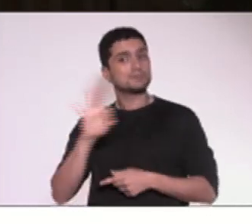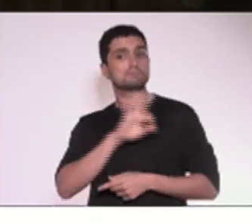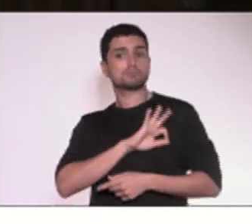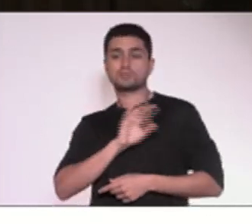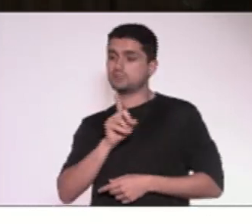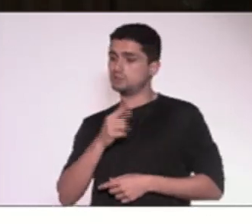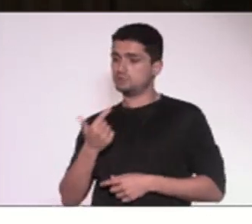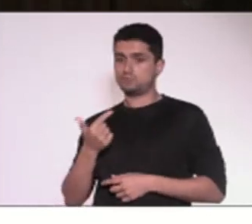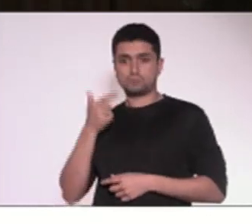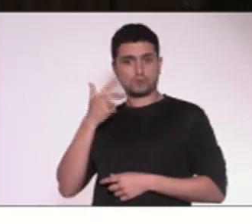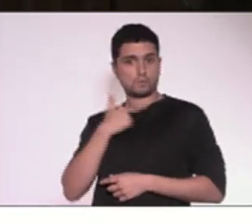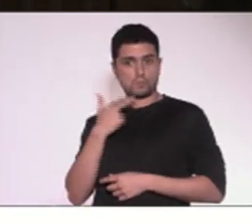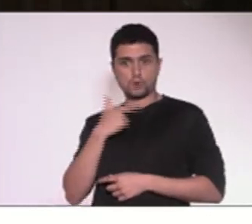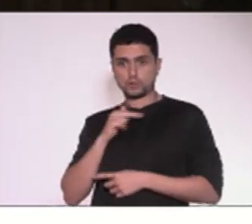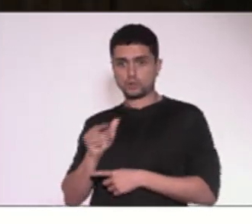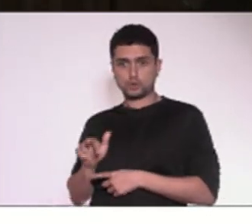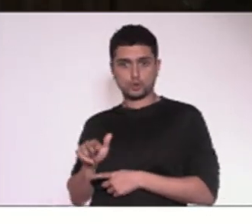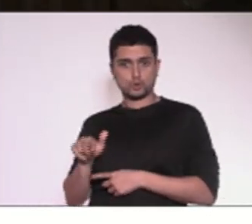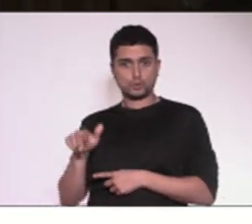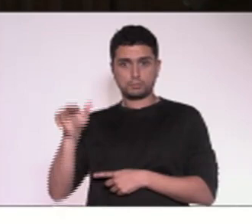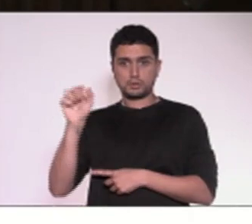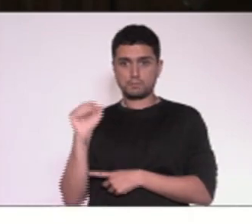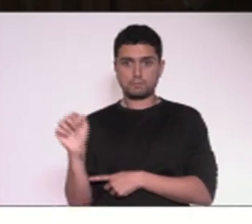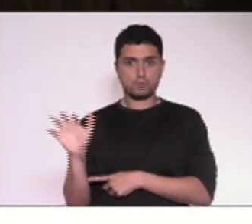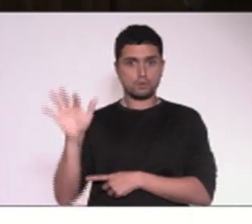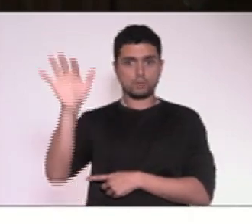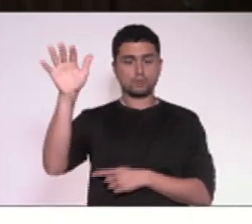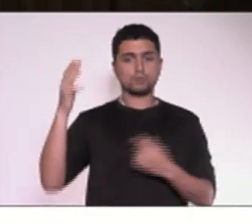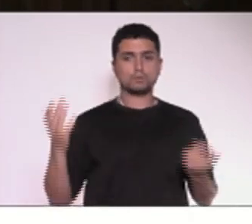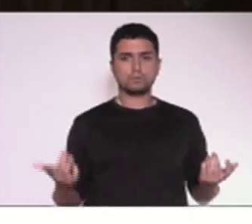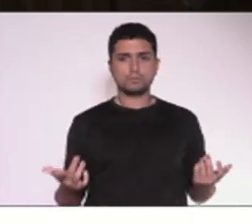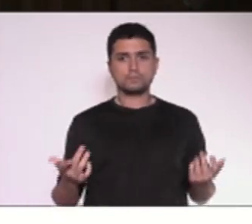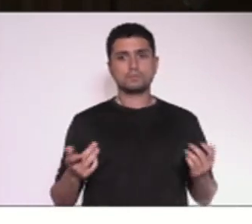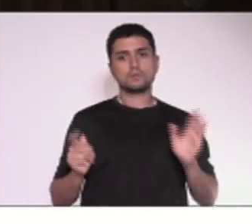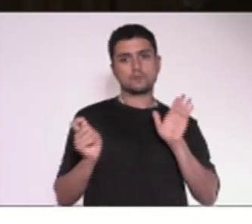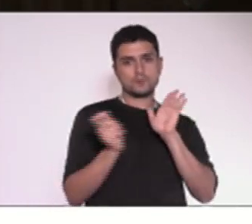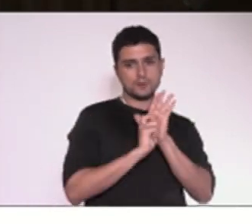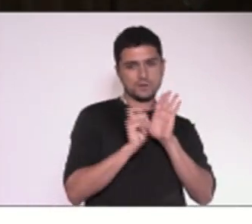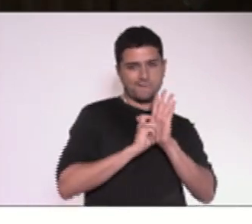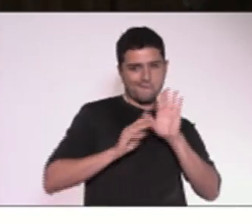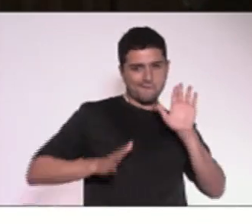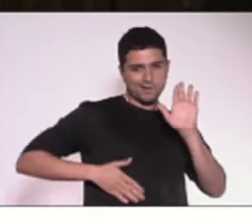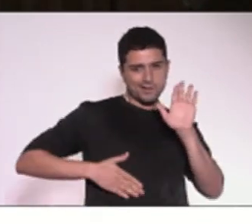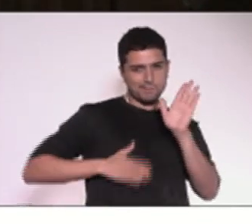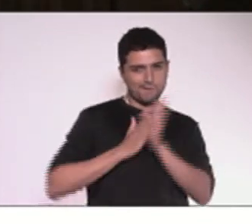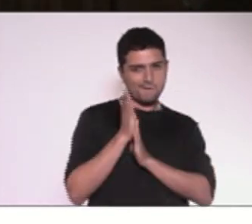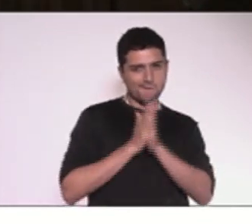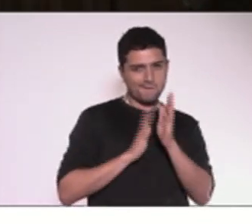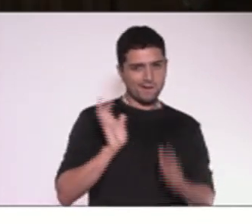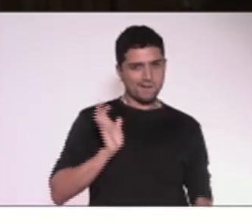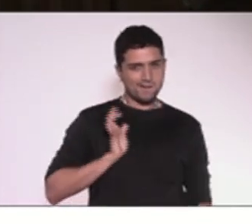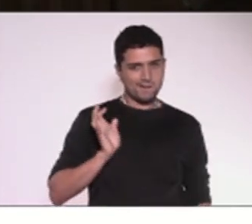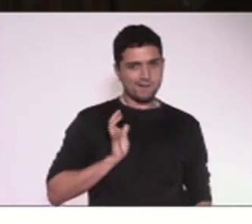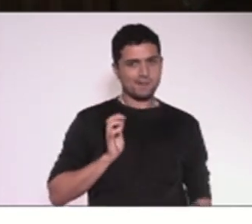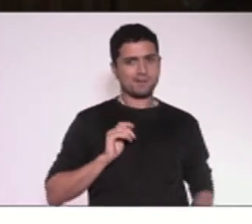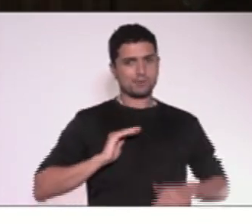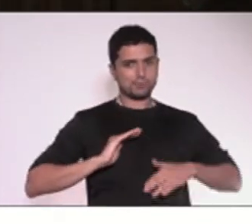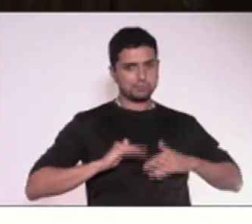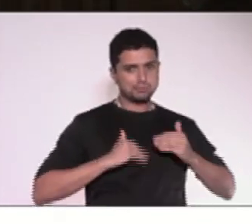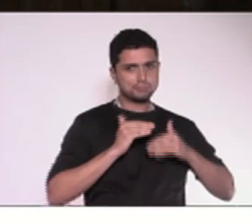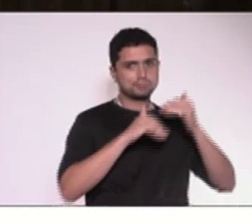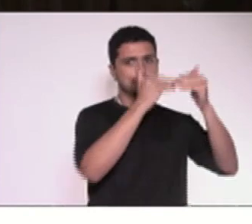do criminoso. O criminoso lucra mais, fica mais perigoso, tem mais